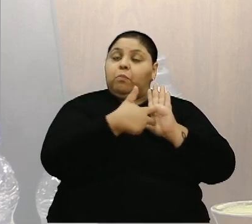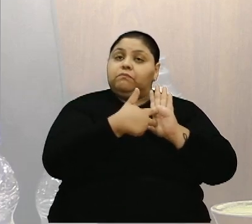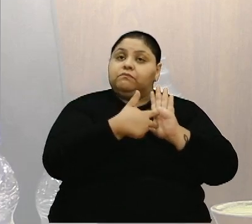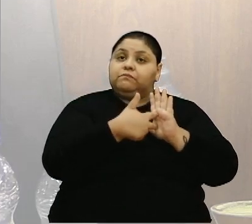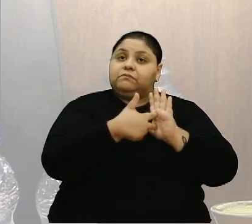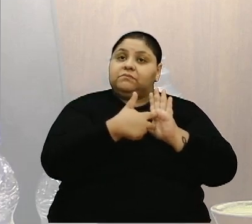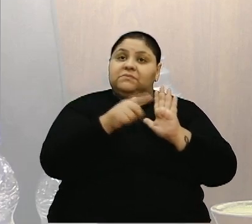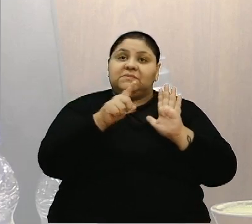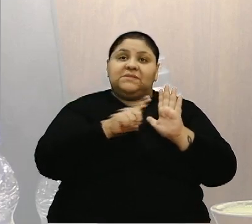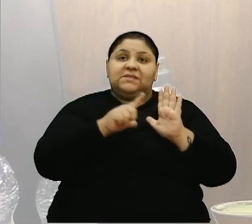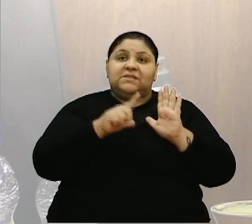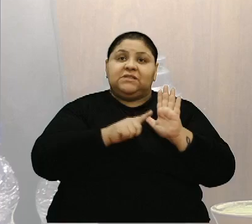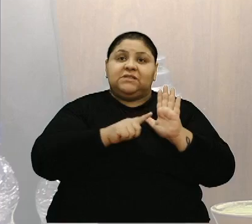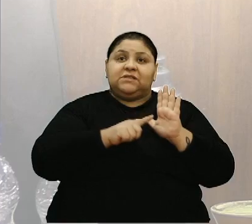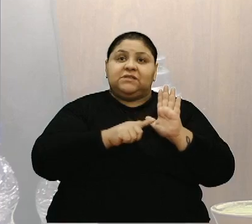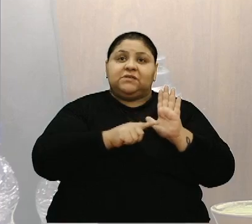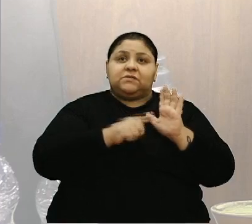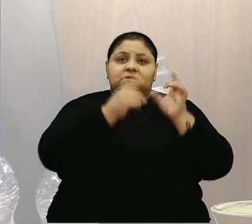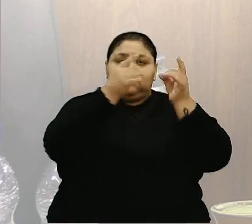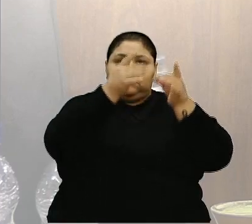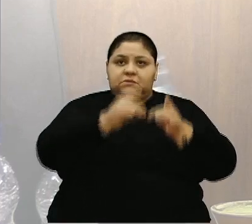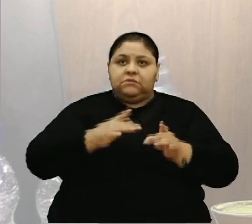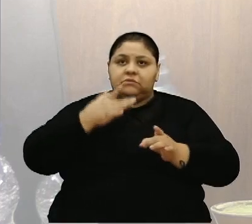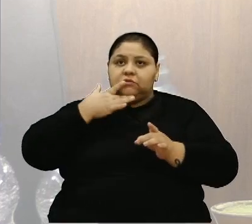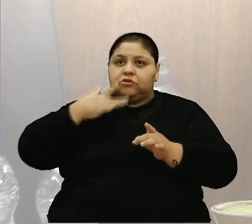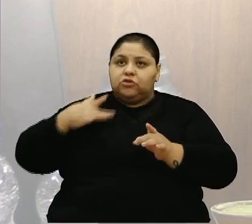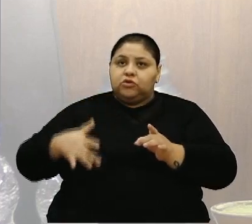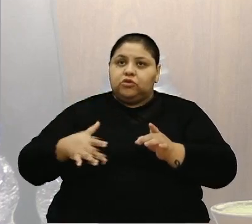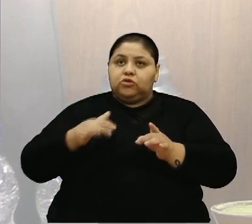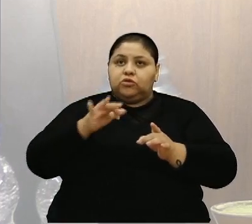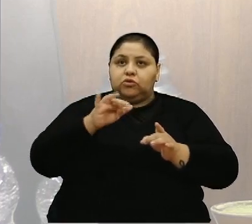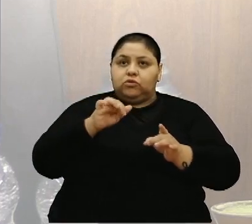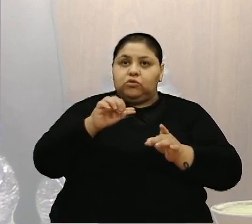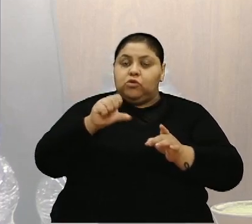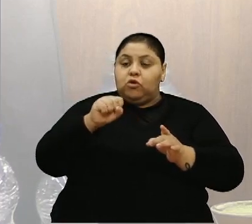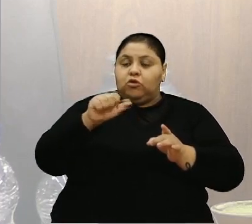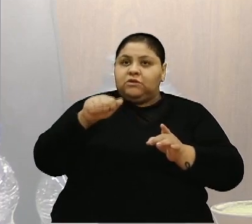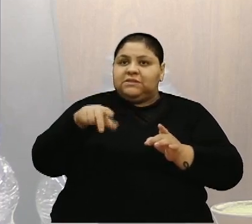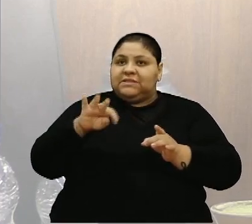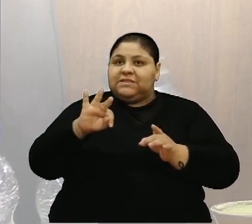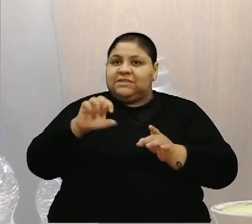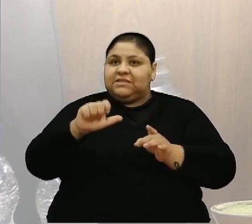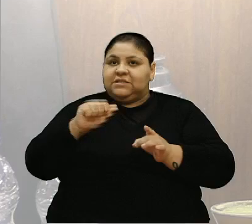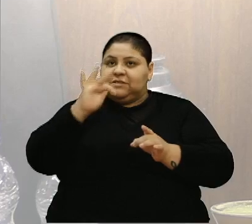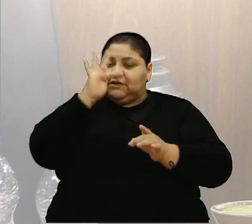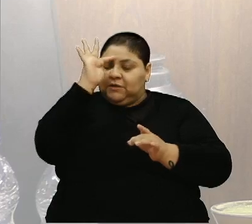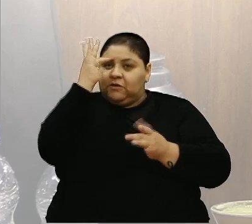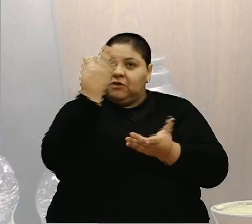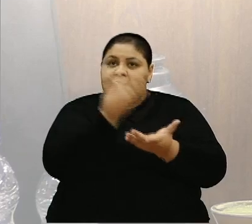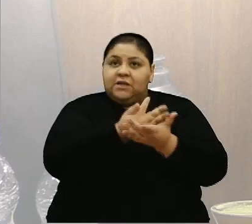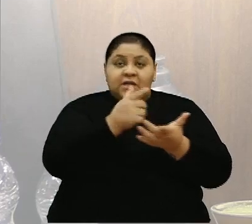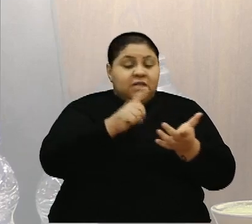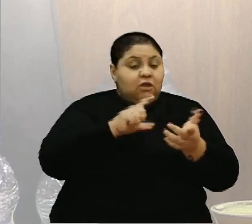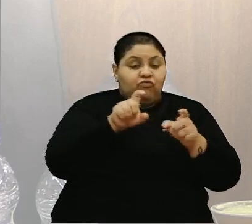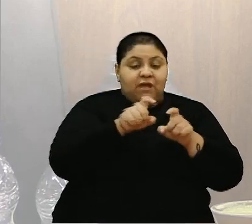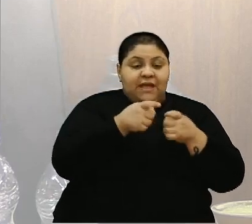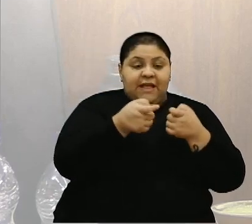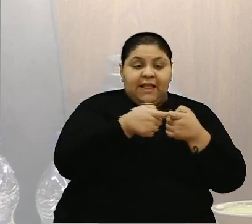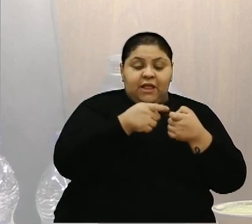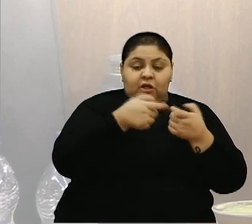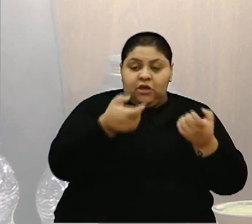sem pediatra na UBS do Santa Fé. Então, naquela UBS não tem clínico, não